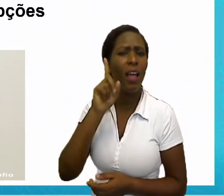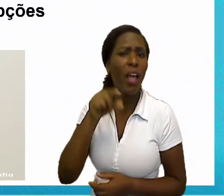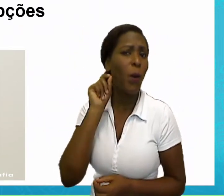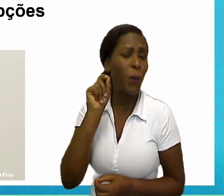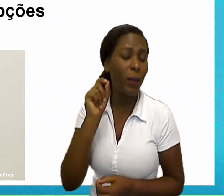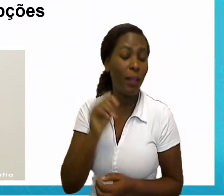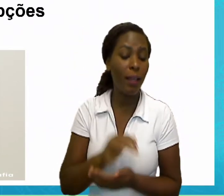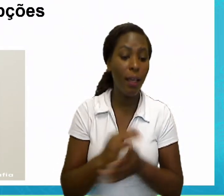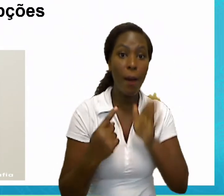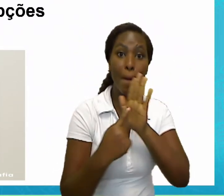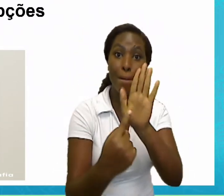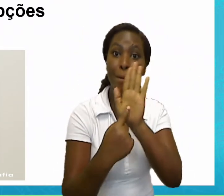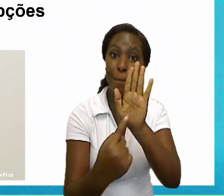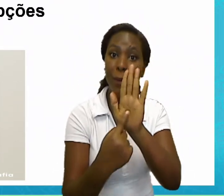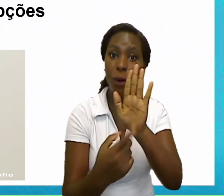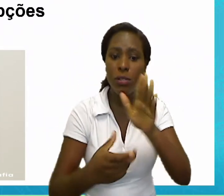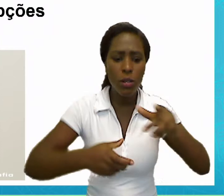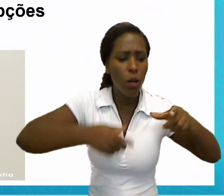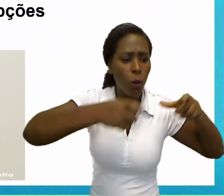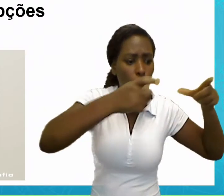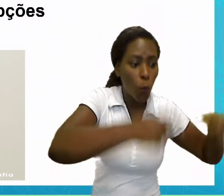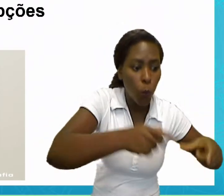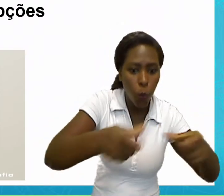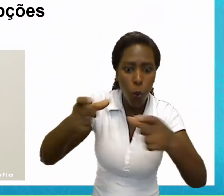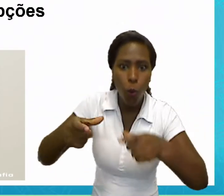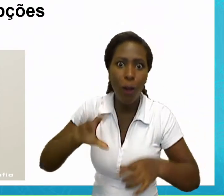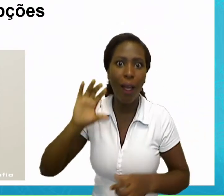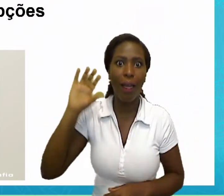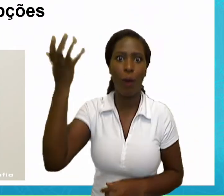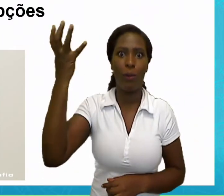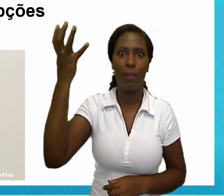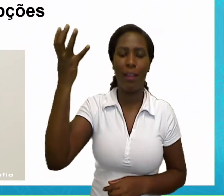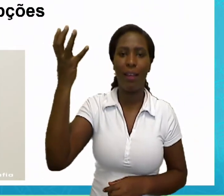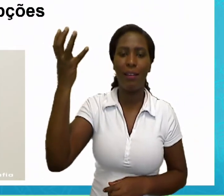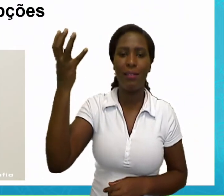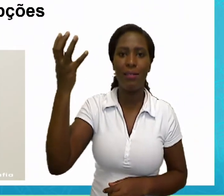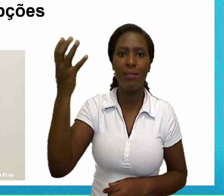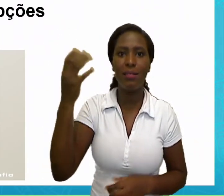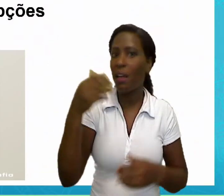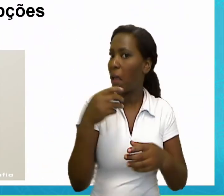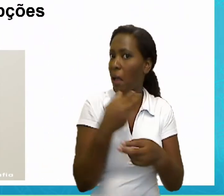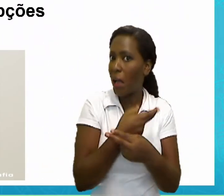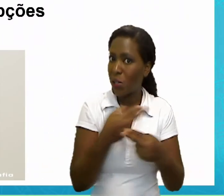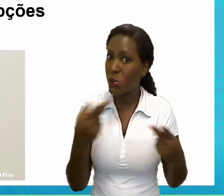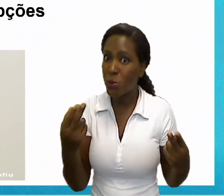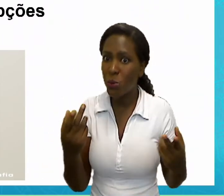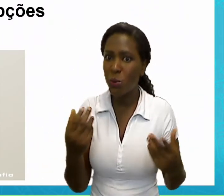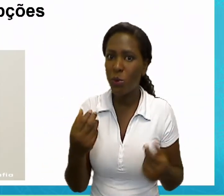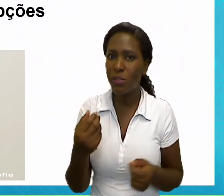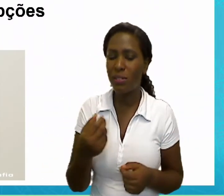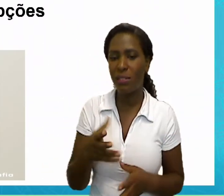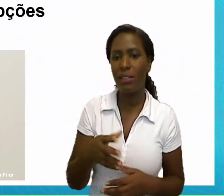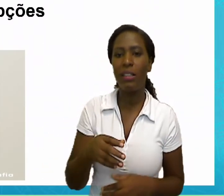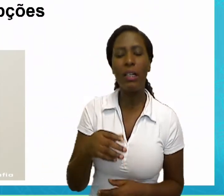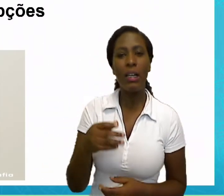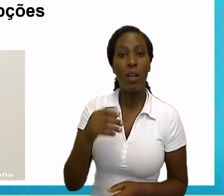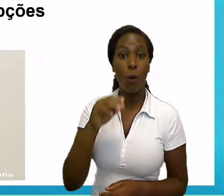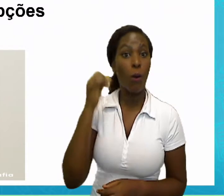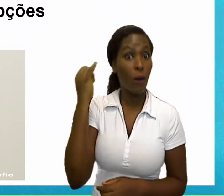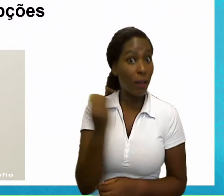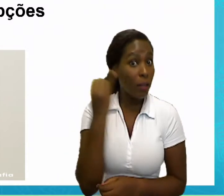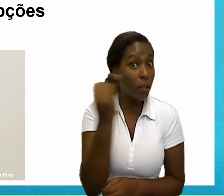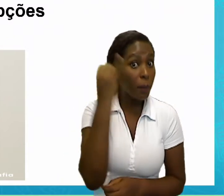acontecimento. Dessa forma, os textos são repletos de adjetivos. Muito importante isso aqui, pessoal.